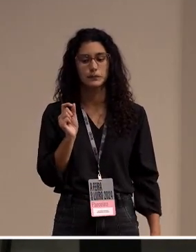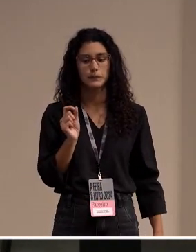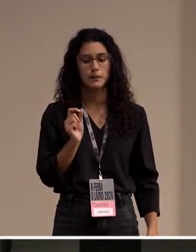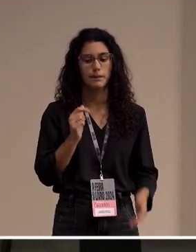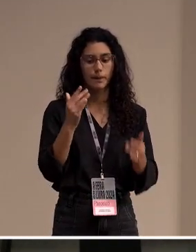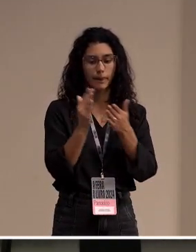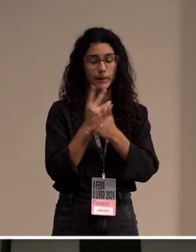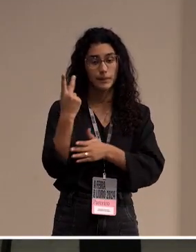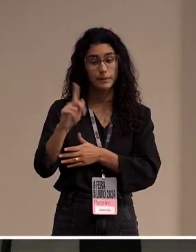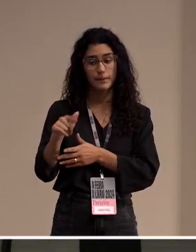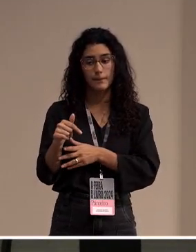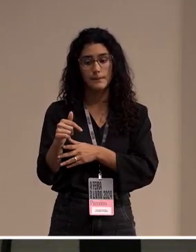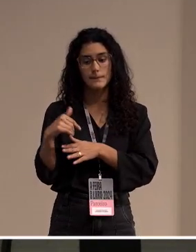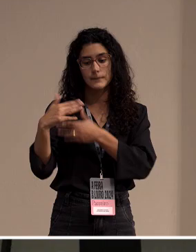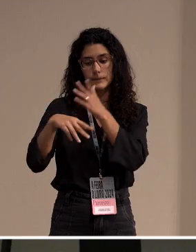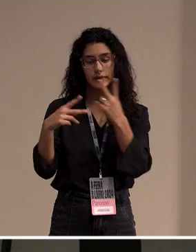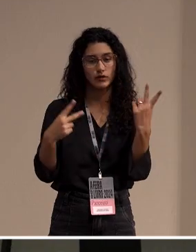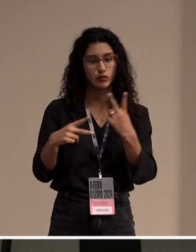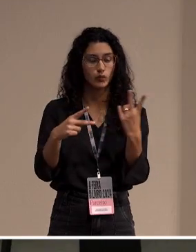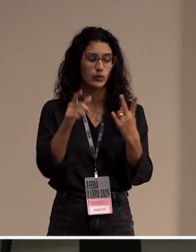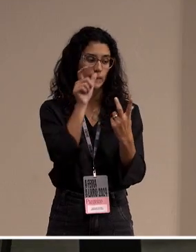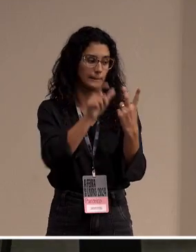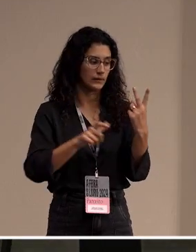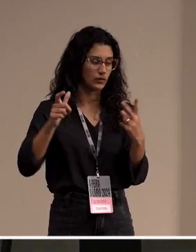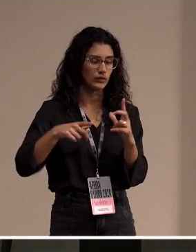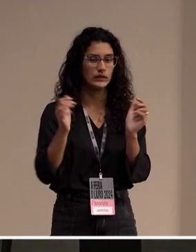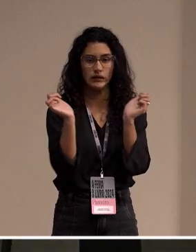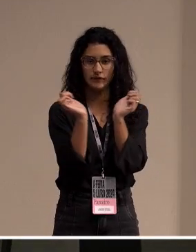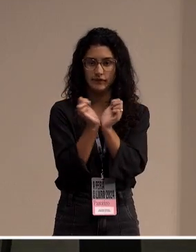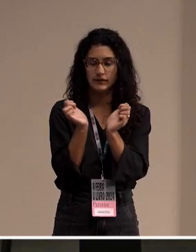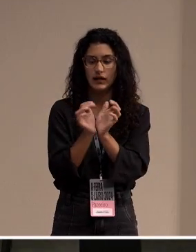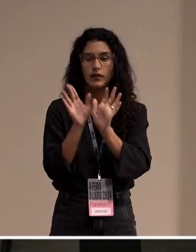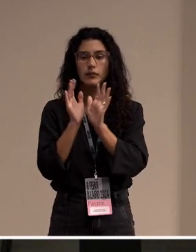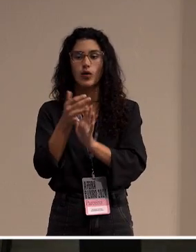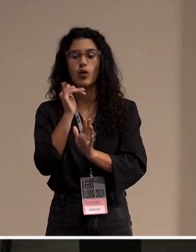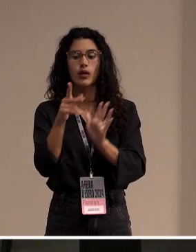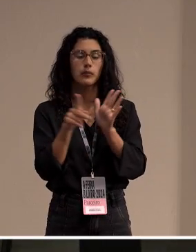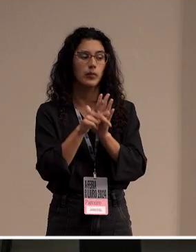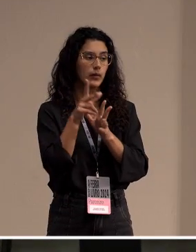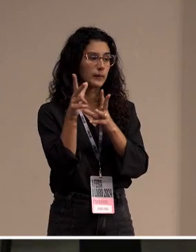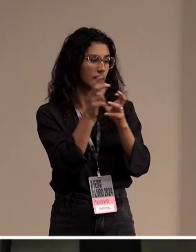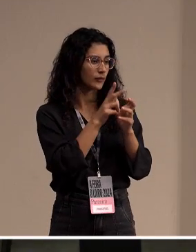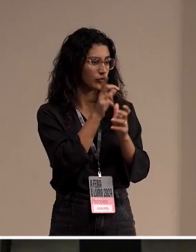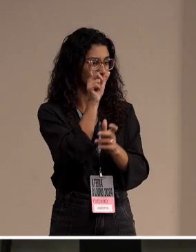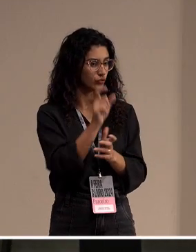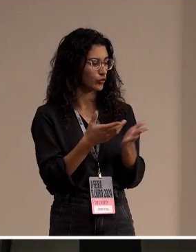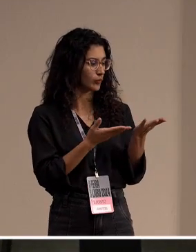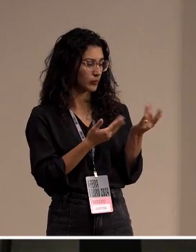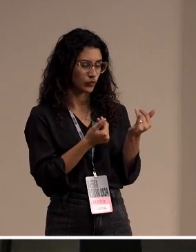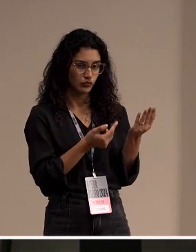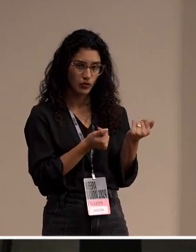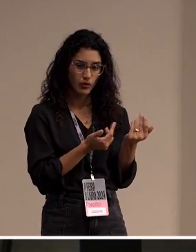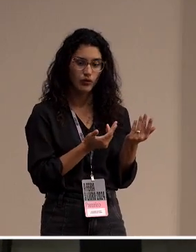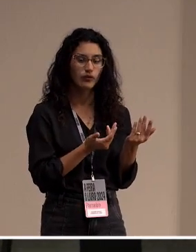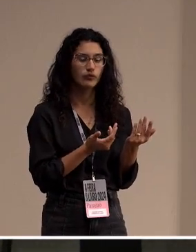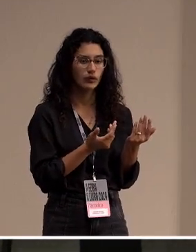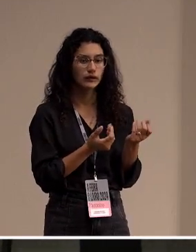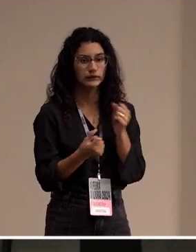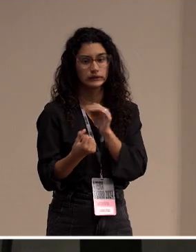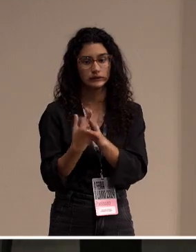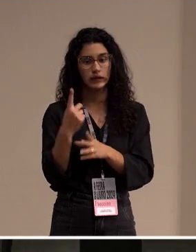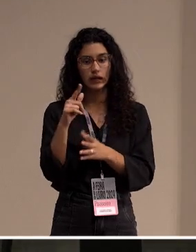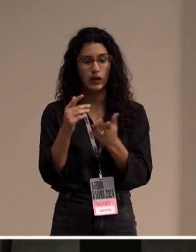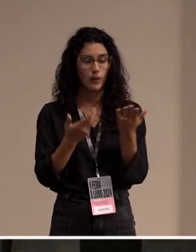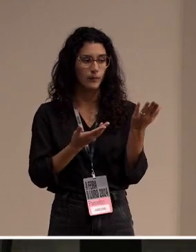o livro dela ali é uma saga de duas pessoas escravizadas, mas contada da perspectiva de uma jovem, né, a autora é